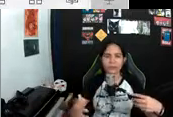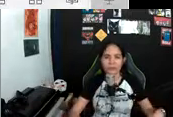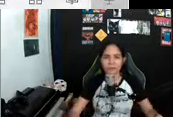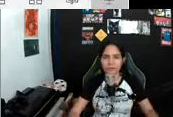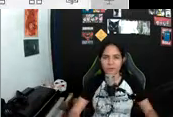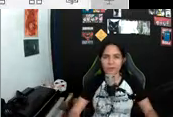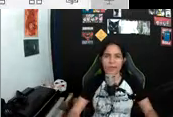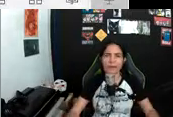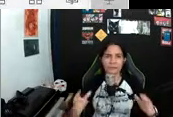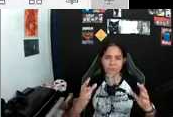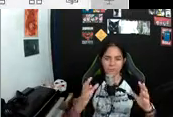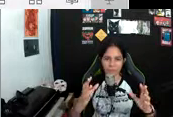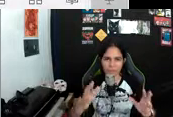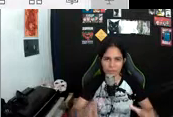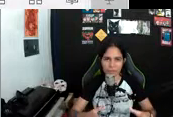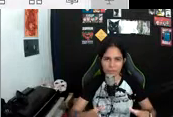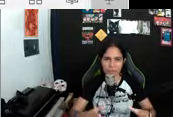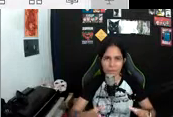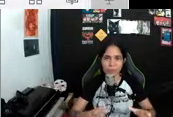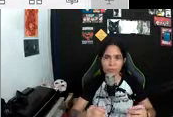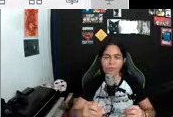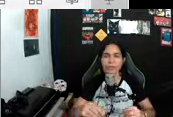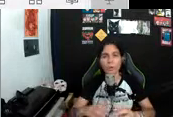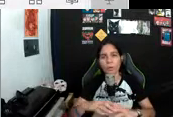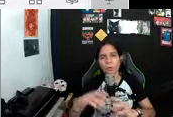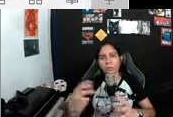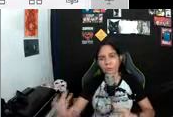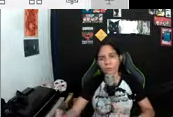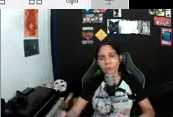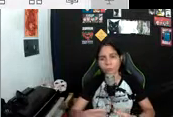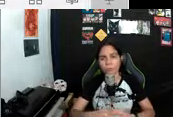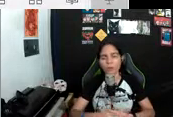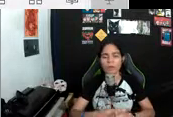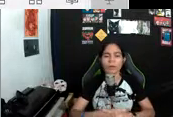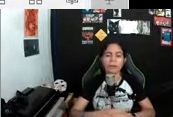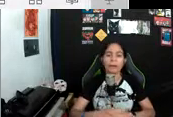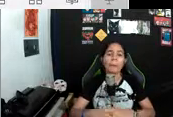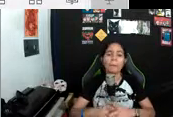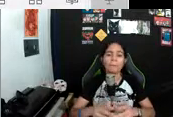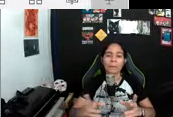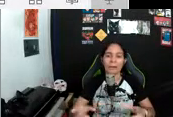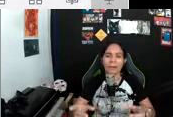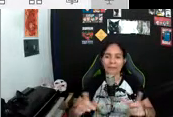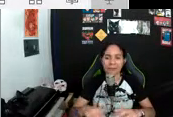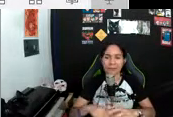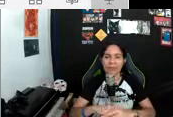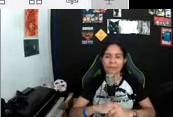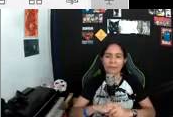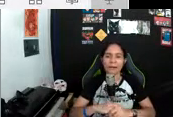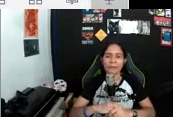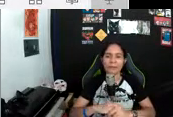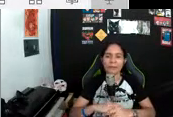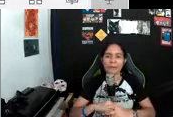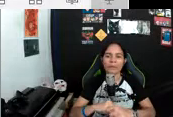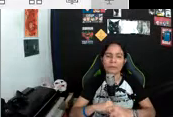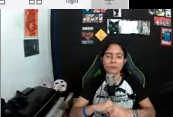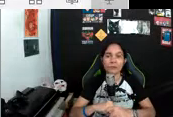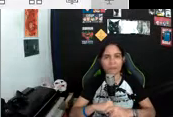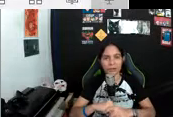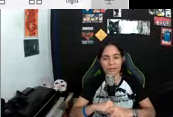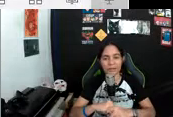de suspender suas atividades, você individualmente ou um grupo, né? Mas ressalvas